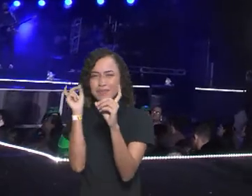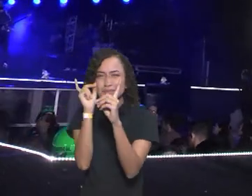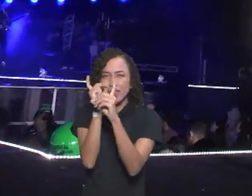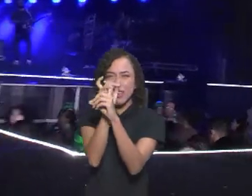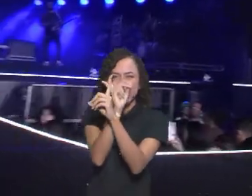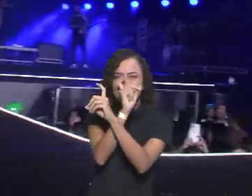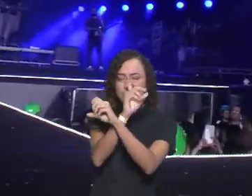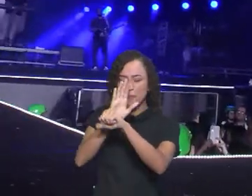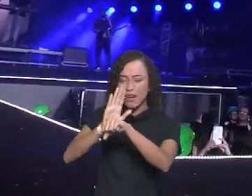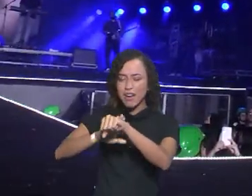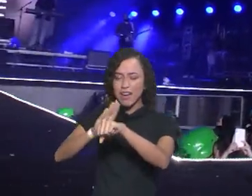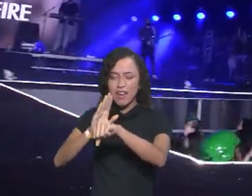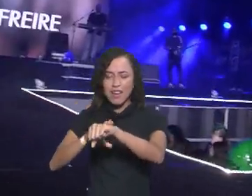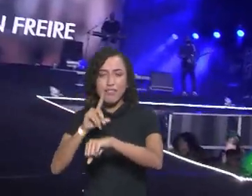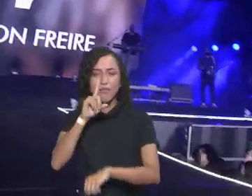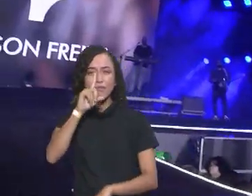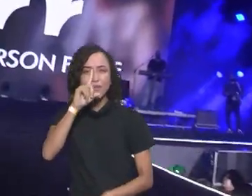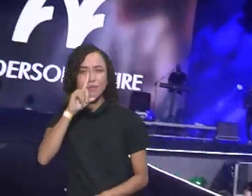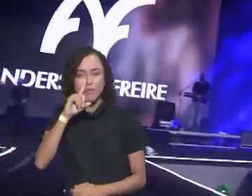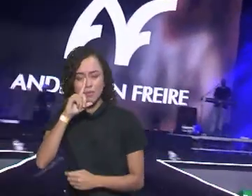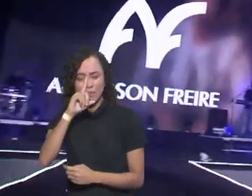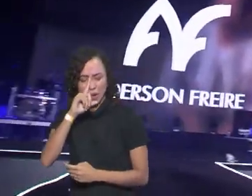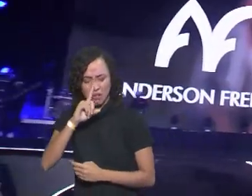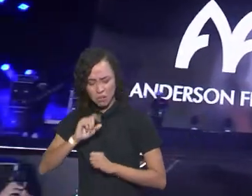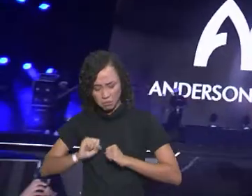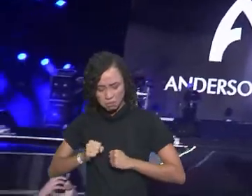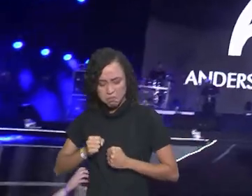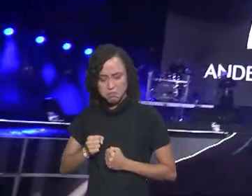dentro da fornalha